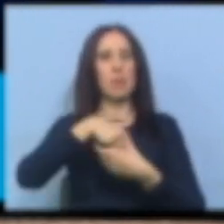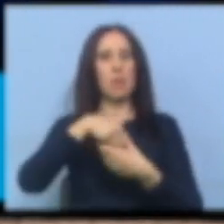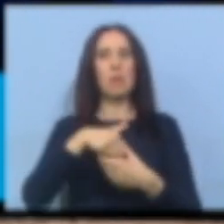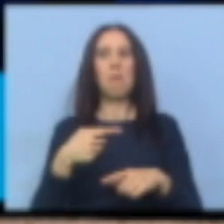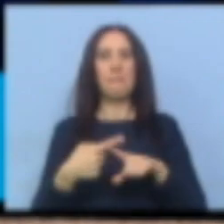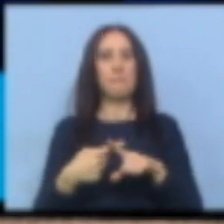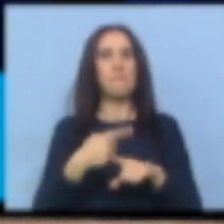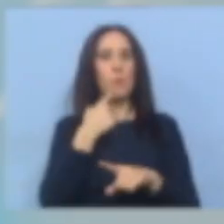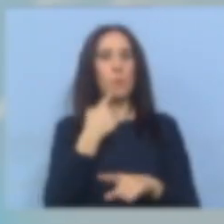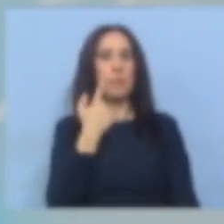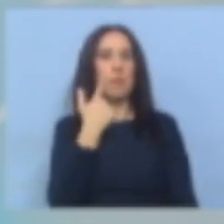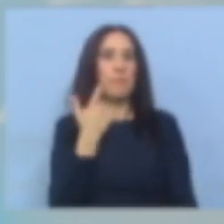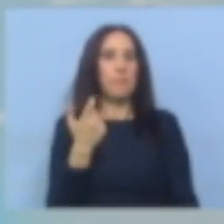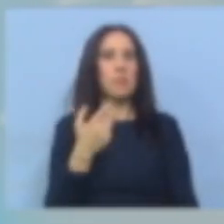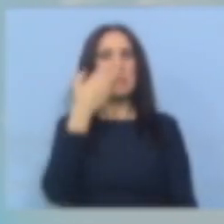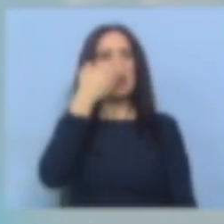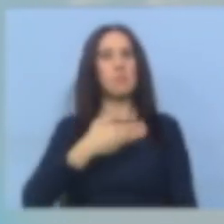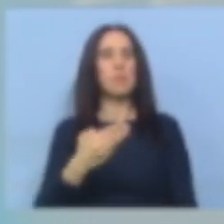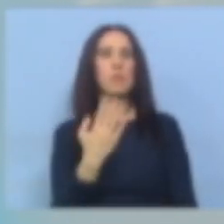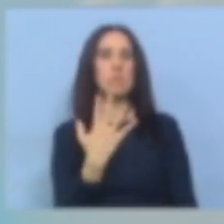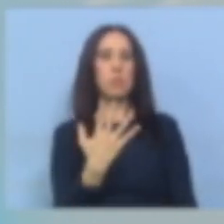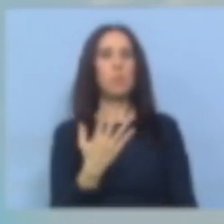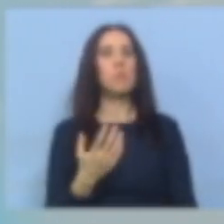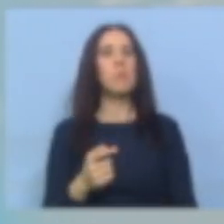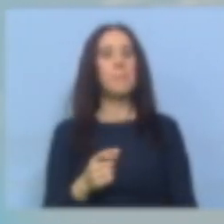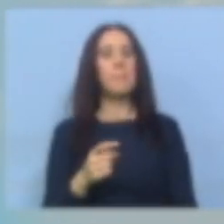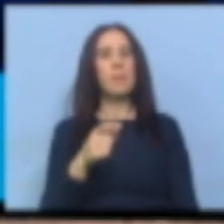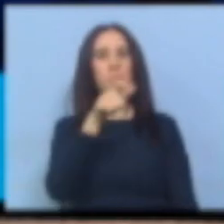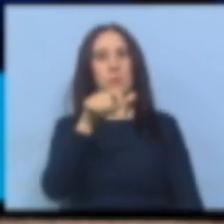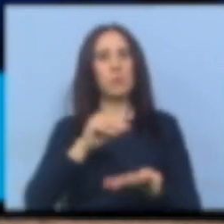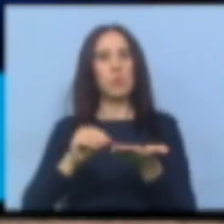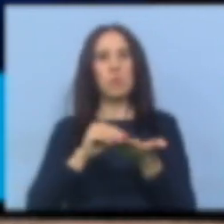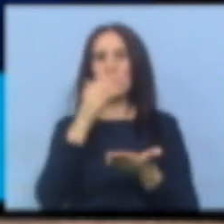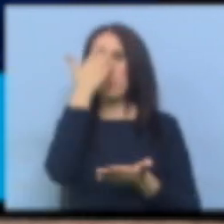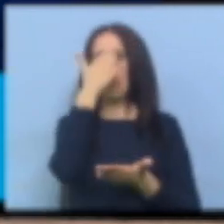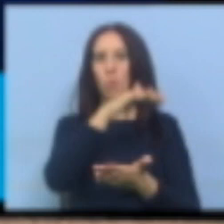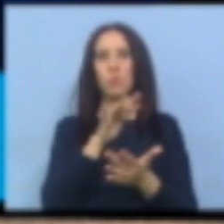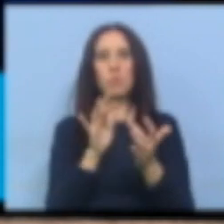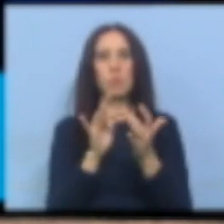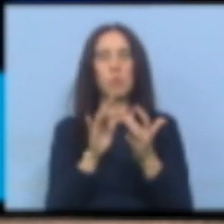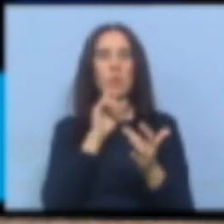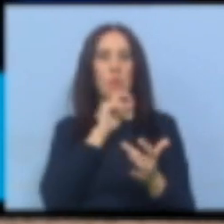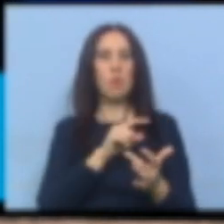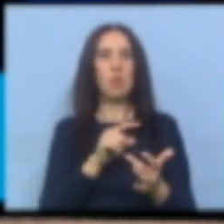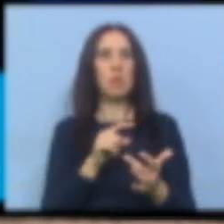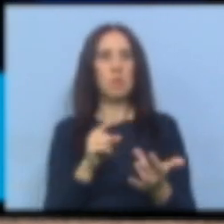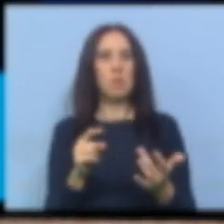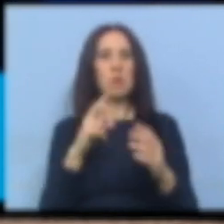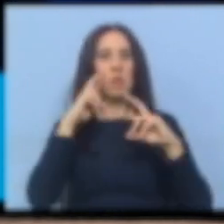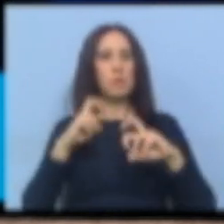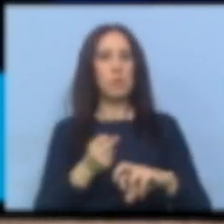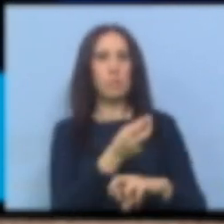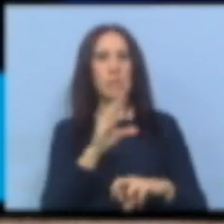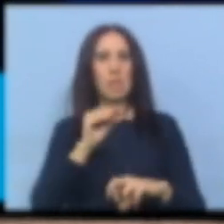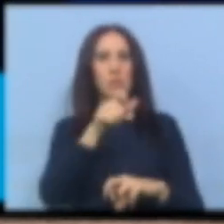muito interessante. Reparem, em 5 semanas os inscritos vão poder contactar com 10 investigadores